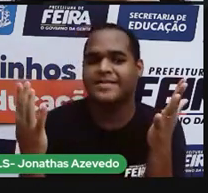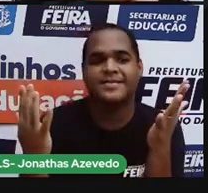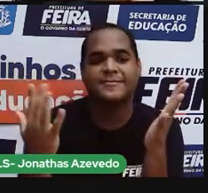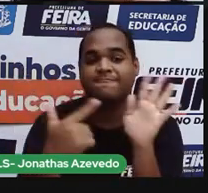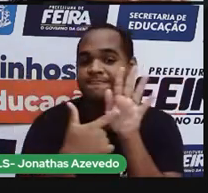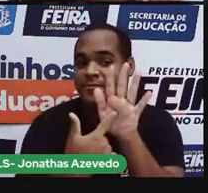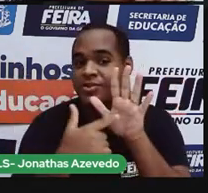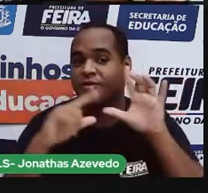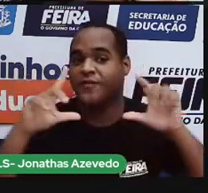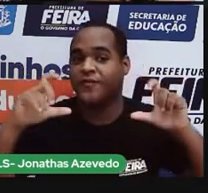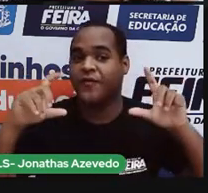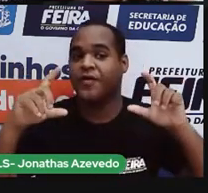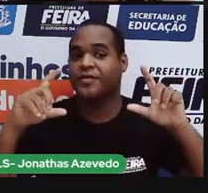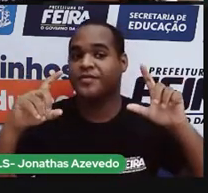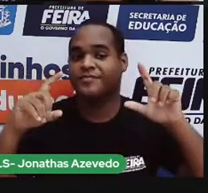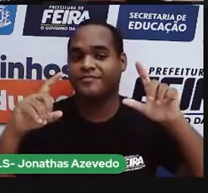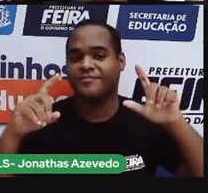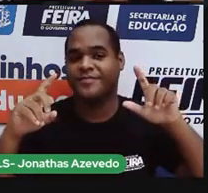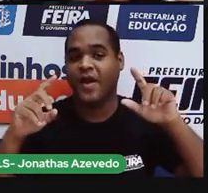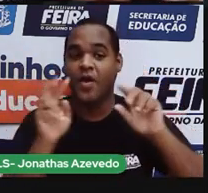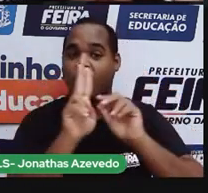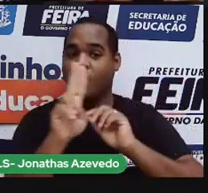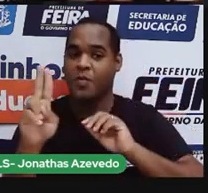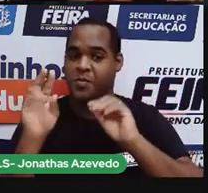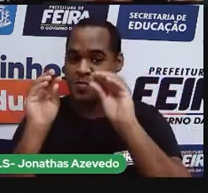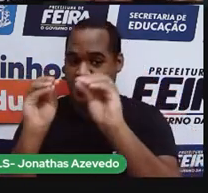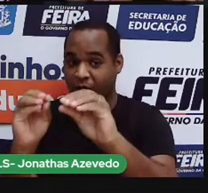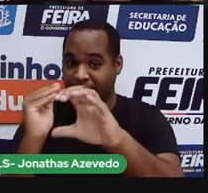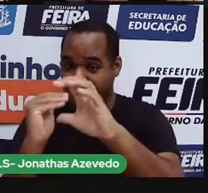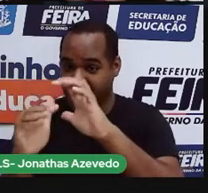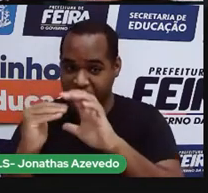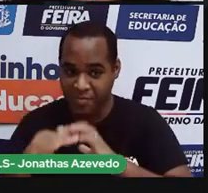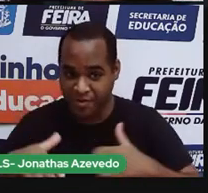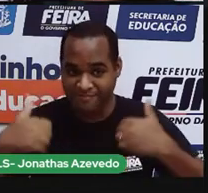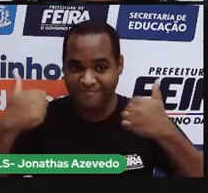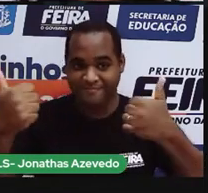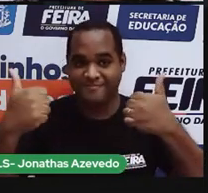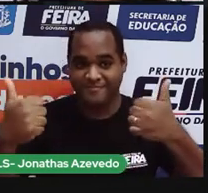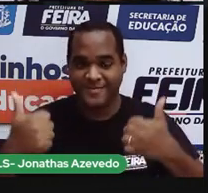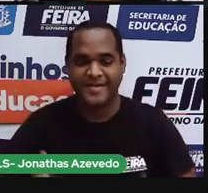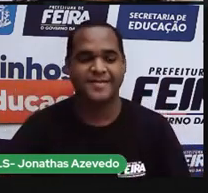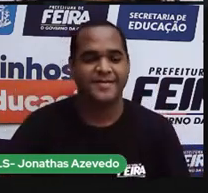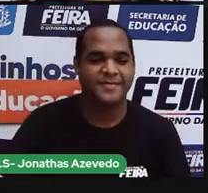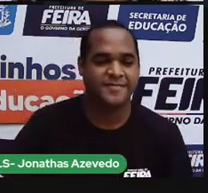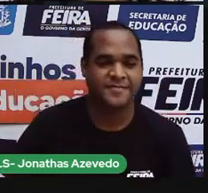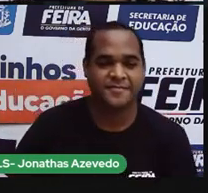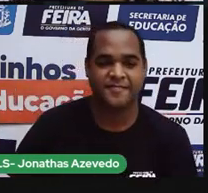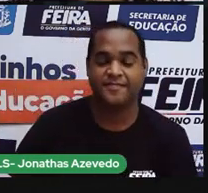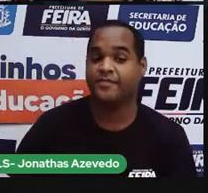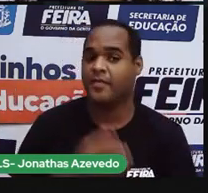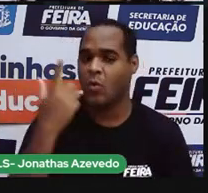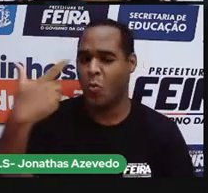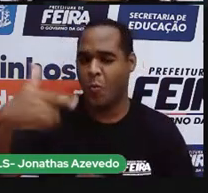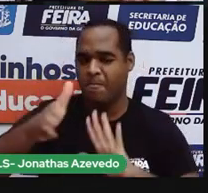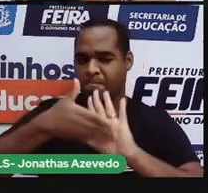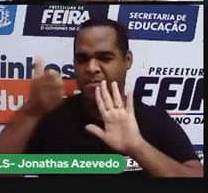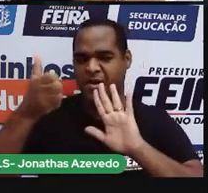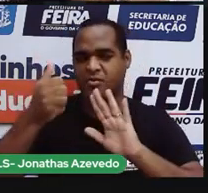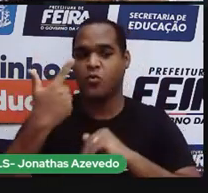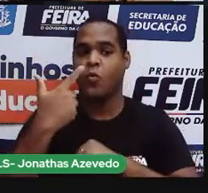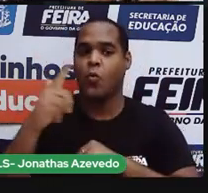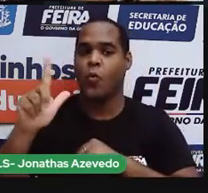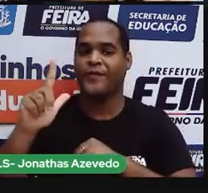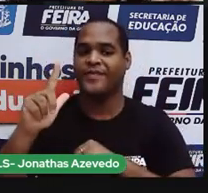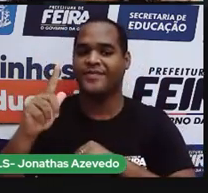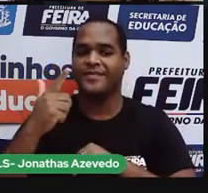Isso. Coloca o nome no comentário. E vamos tirar essa pergunta, vamos